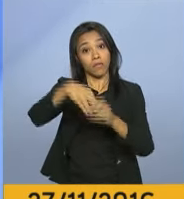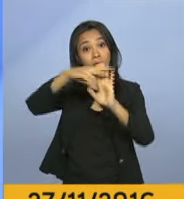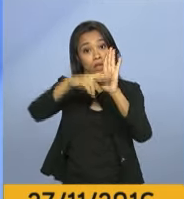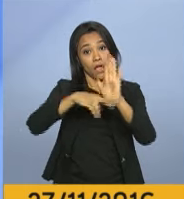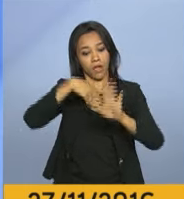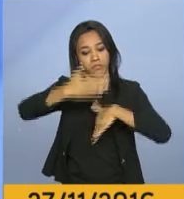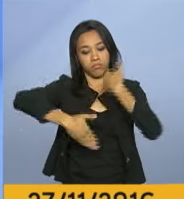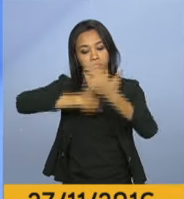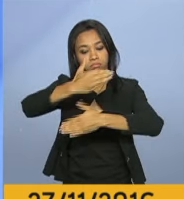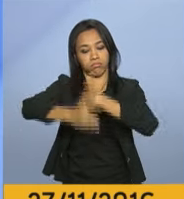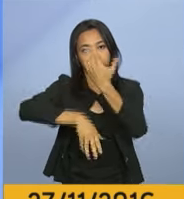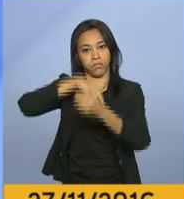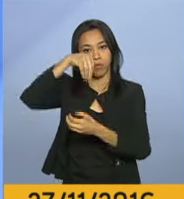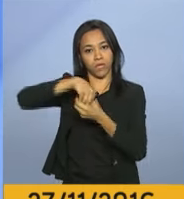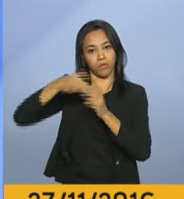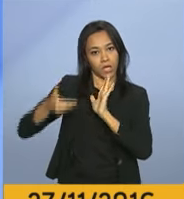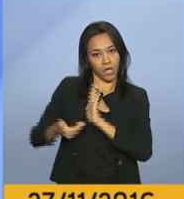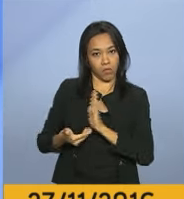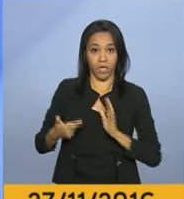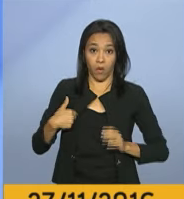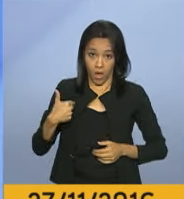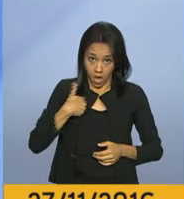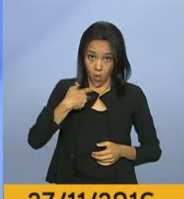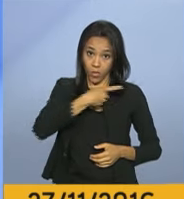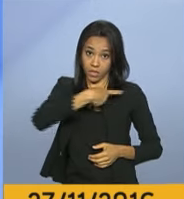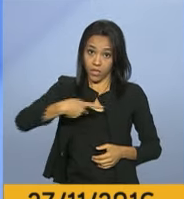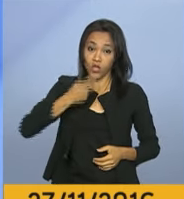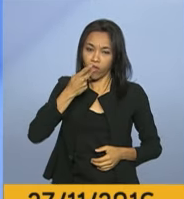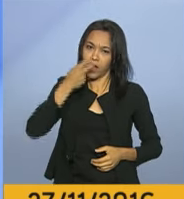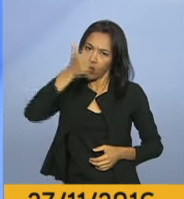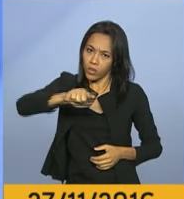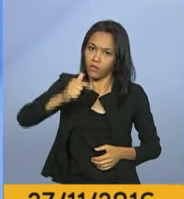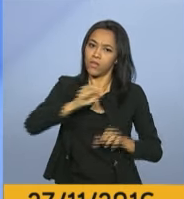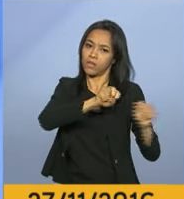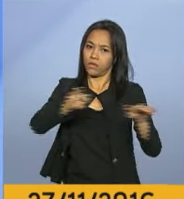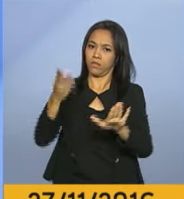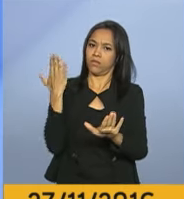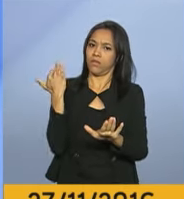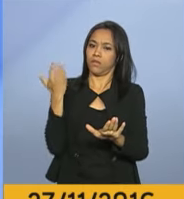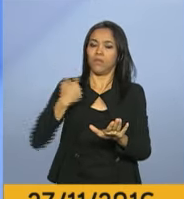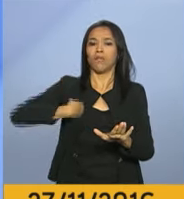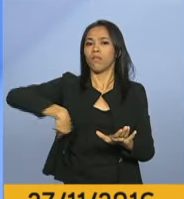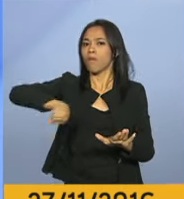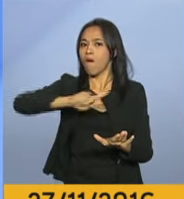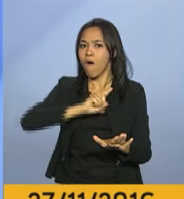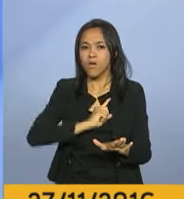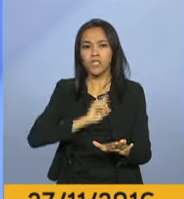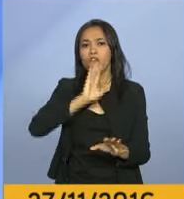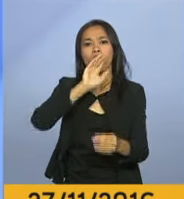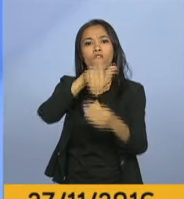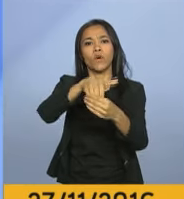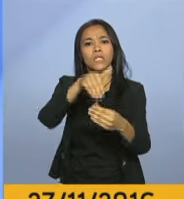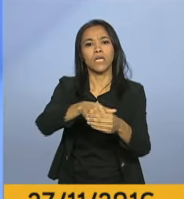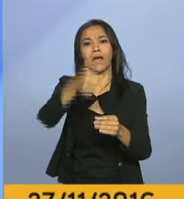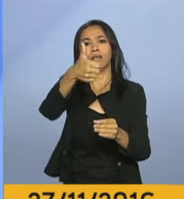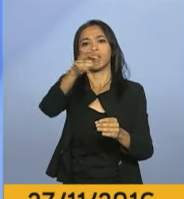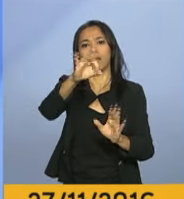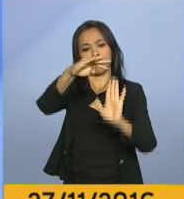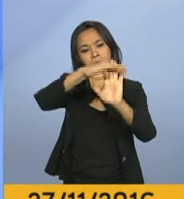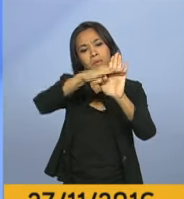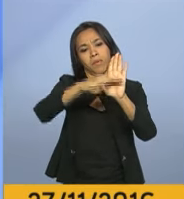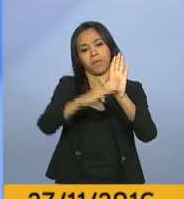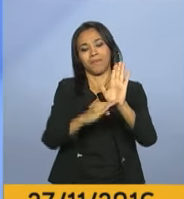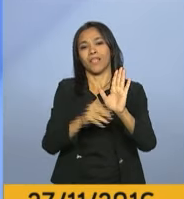da Câmara de Deputados. E, da minha parte, eu reafirmo o que eu tinha dito na semana passada. Nós não estamos votando as 10 medidas